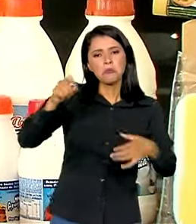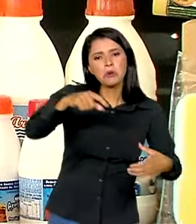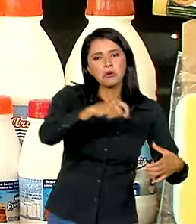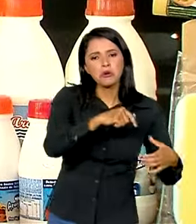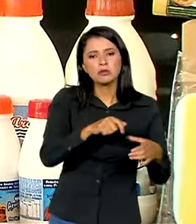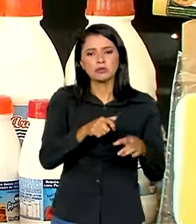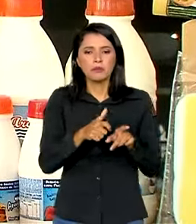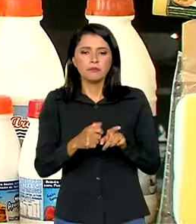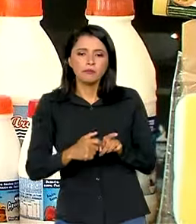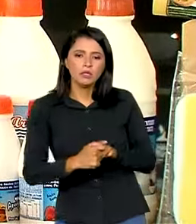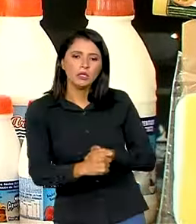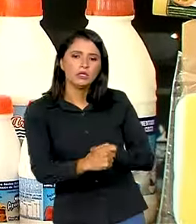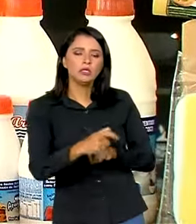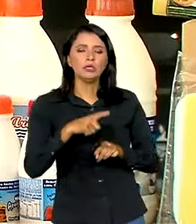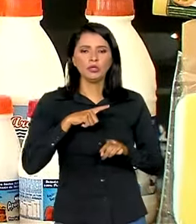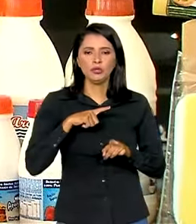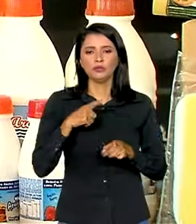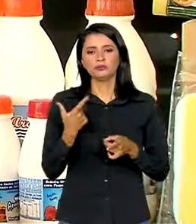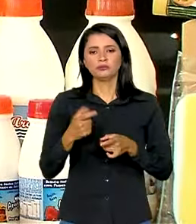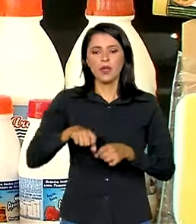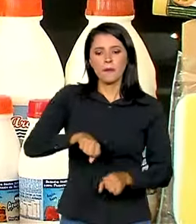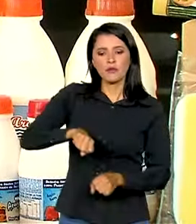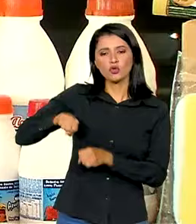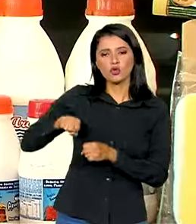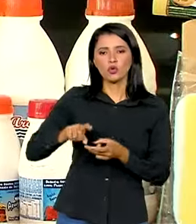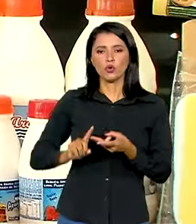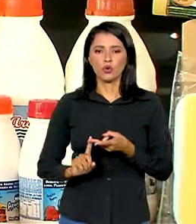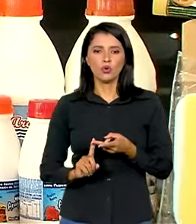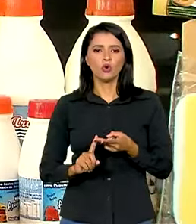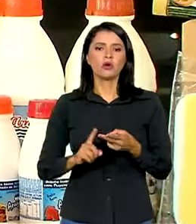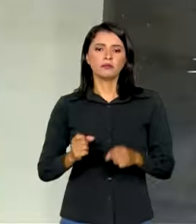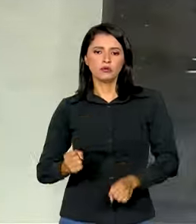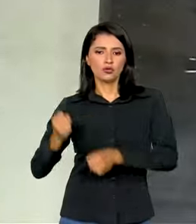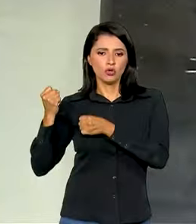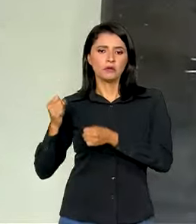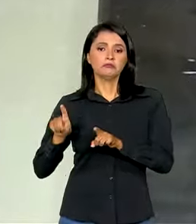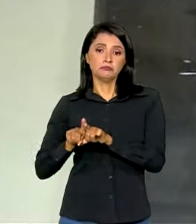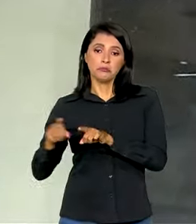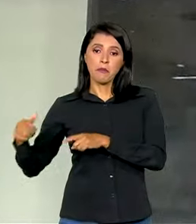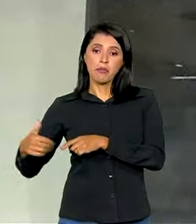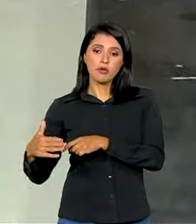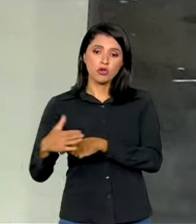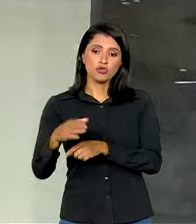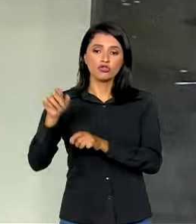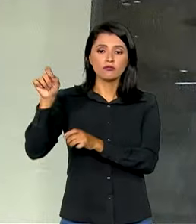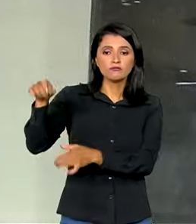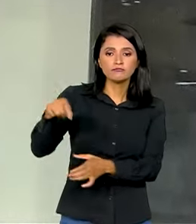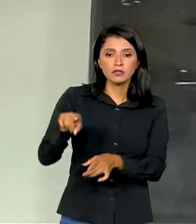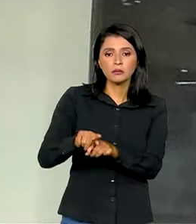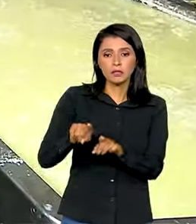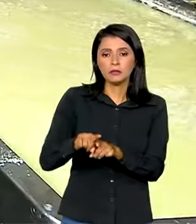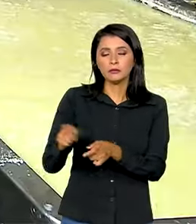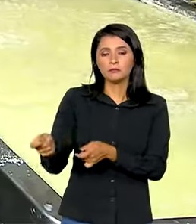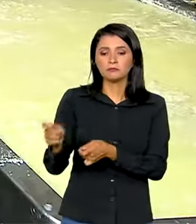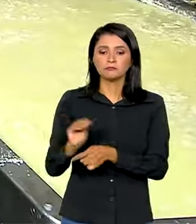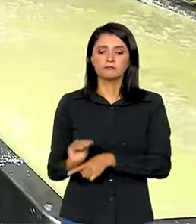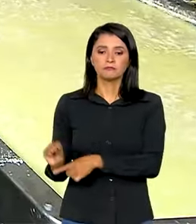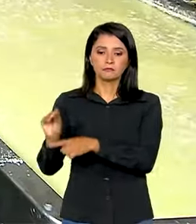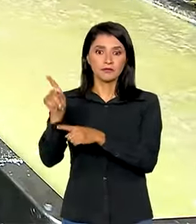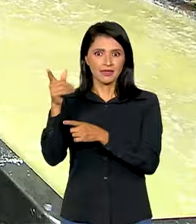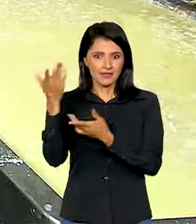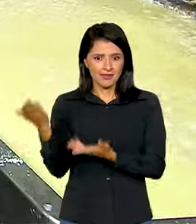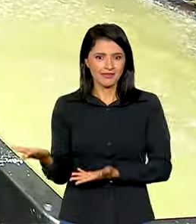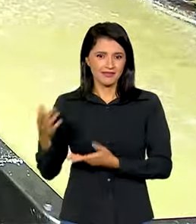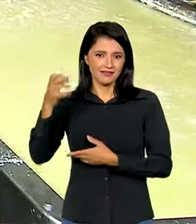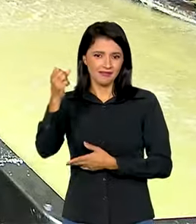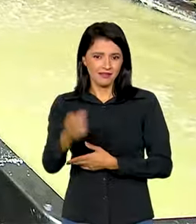um milho, planto uma mandioquinha e eu mexo até com os peixinhos. O leite processado na cooperativa se